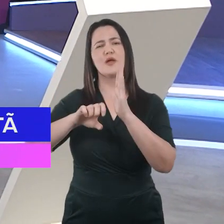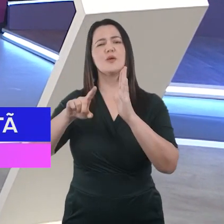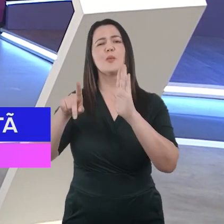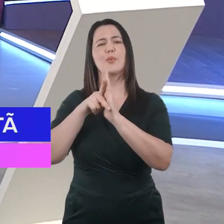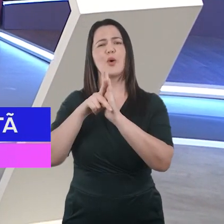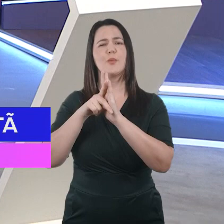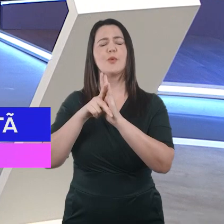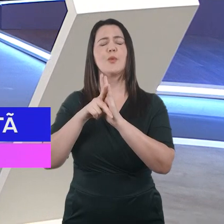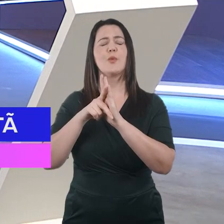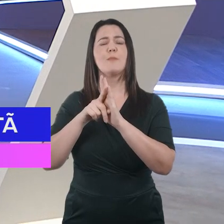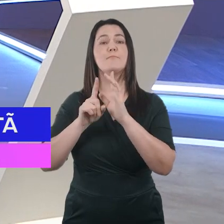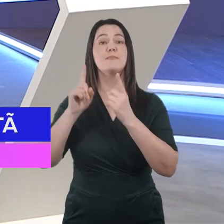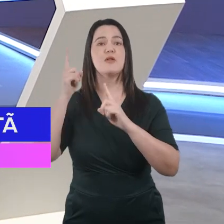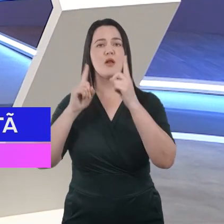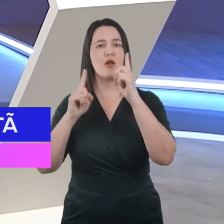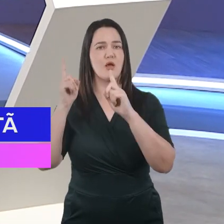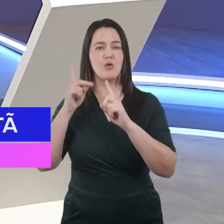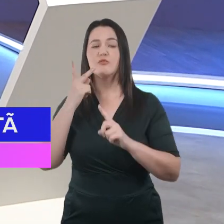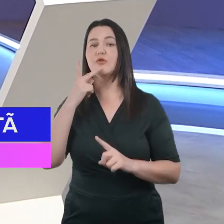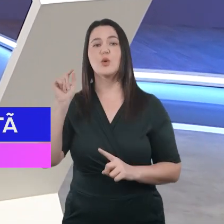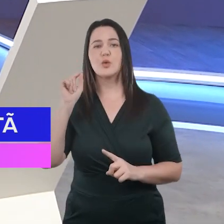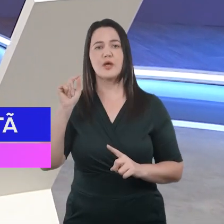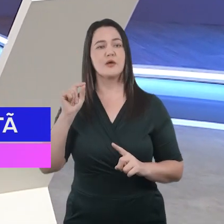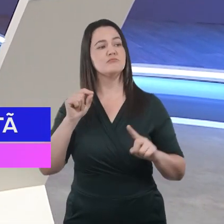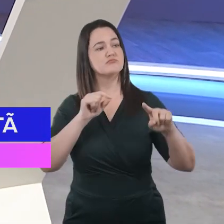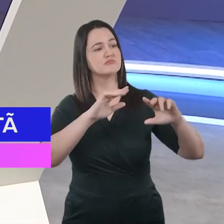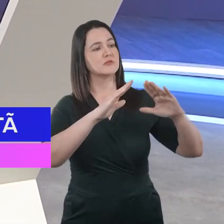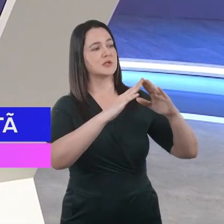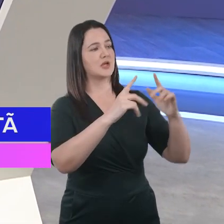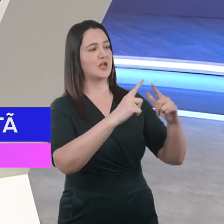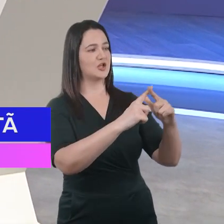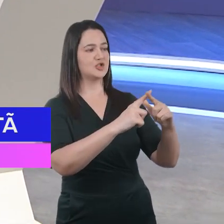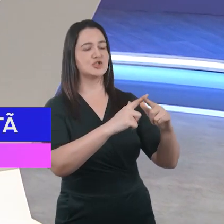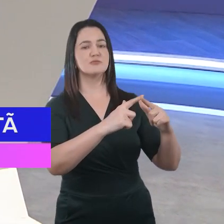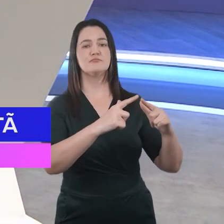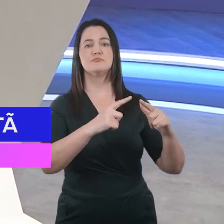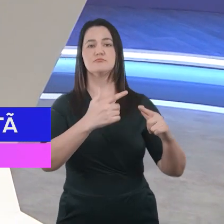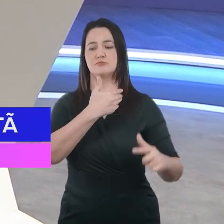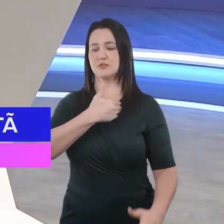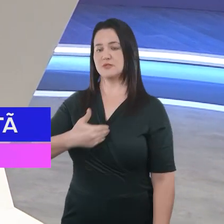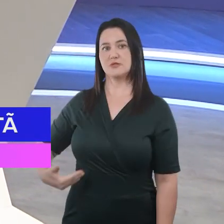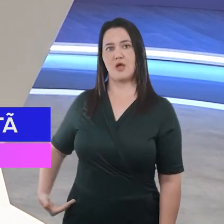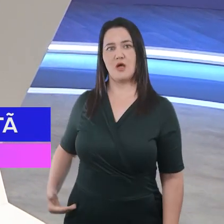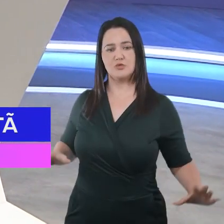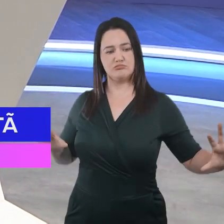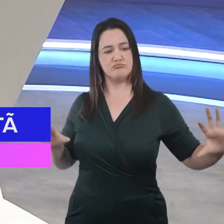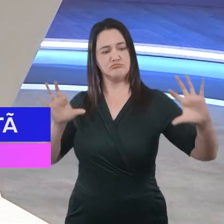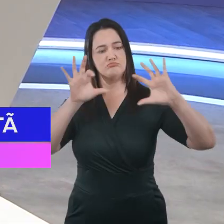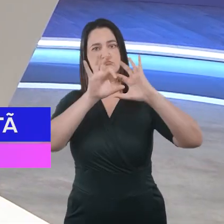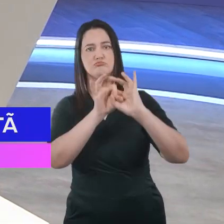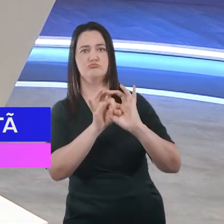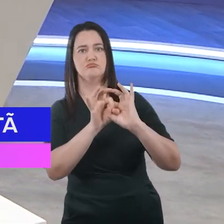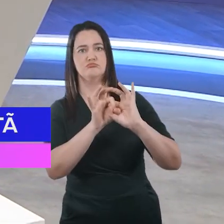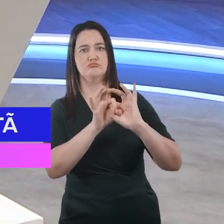união entre igreja e Estado. Naquele momento, ele, como imperador, era não